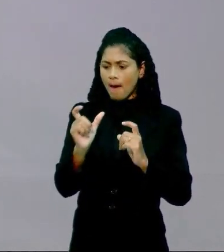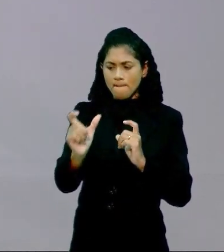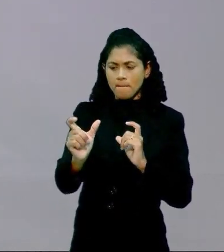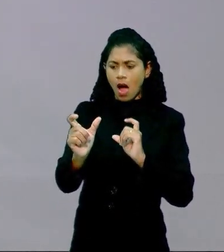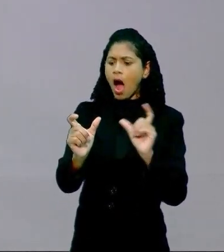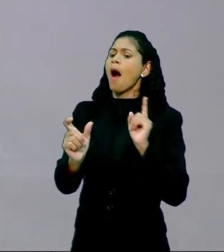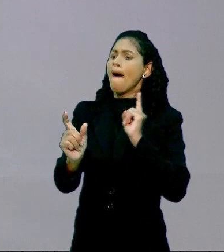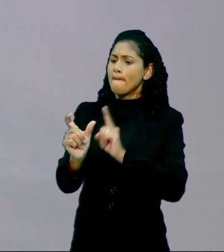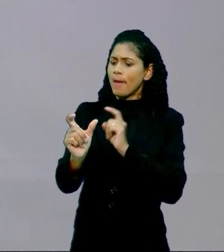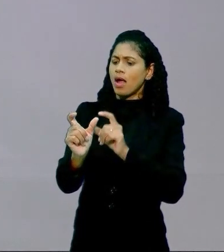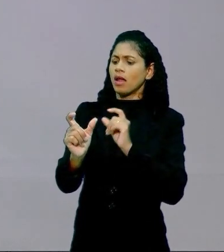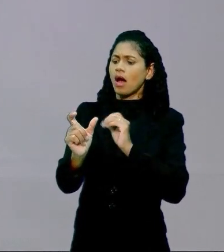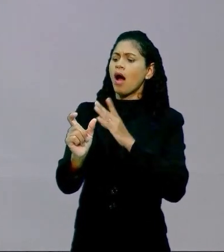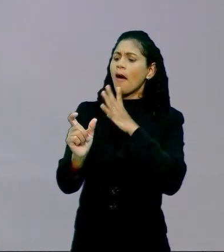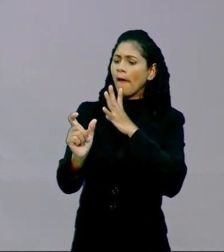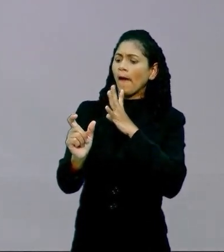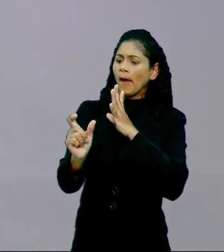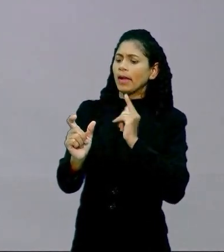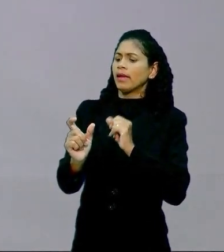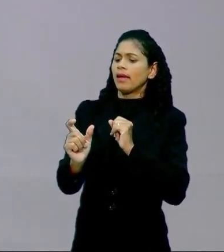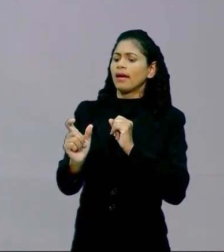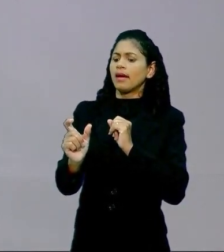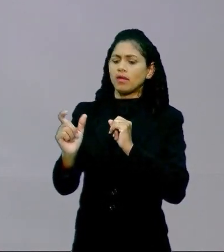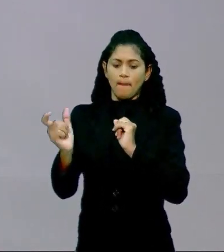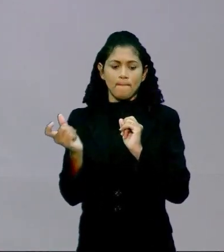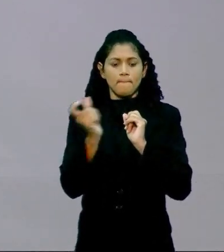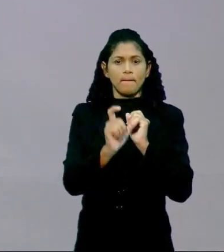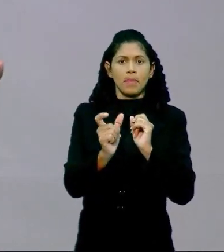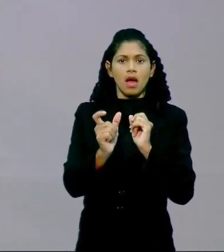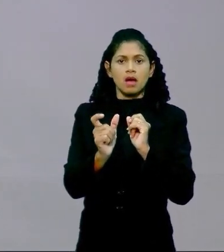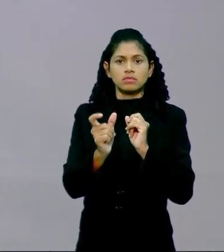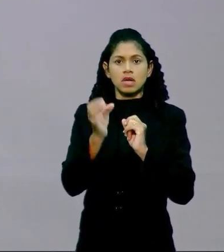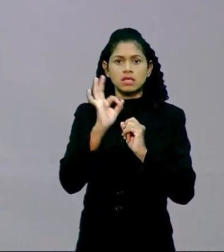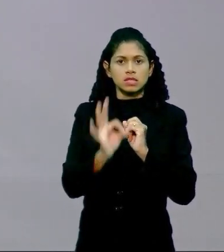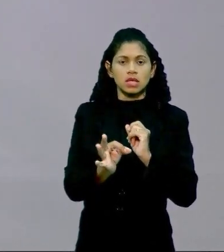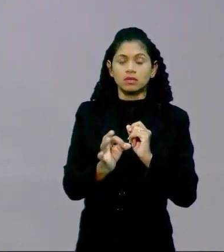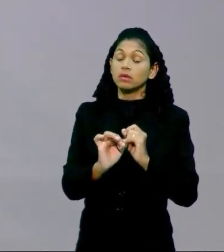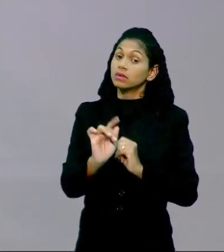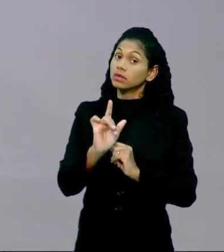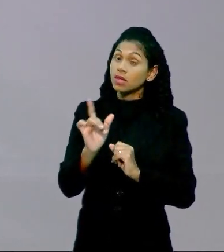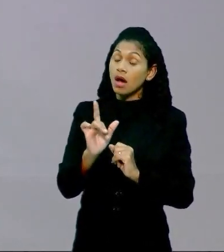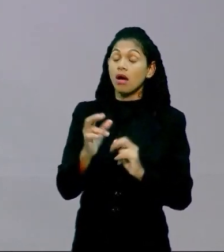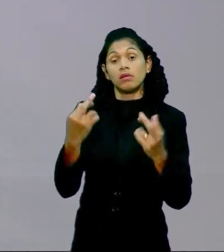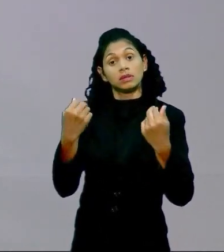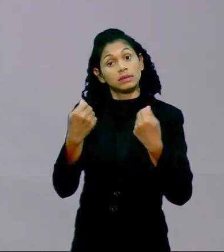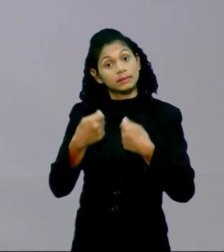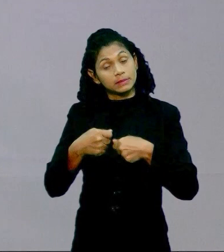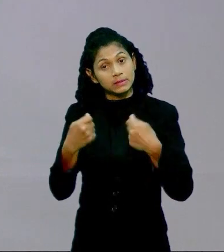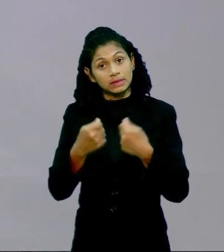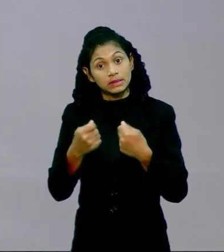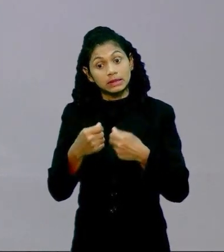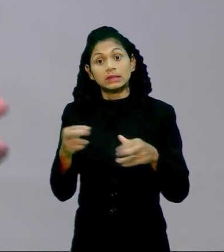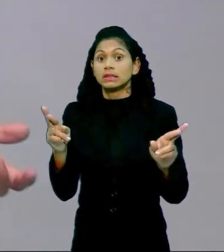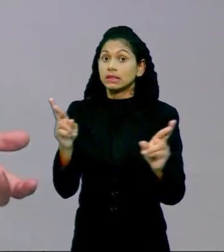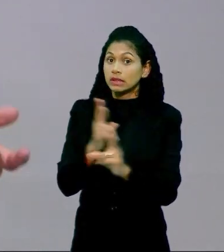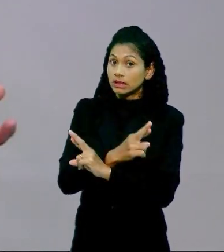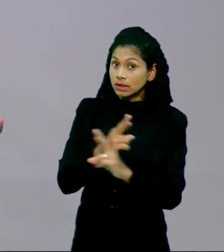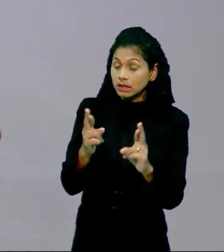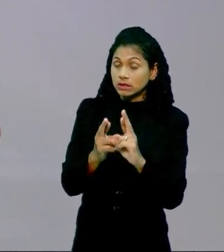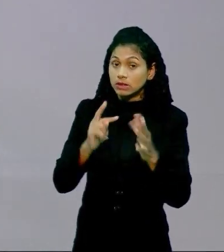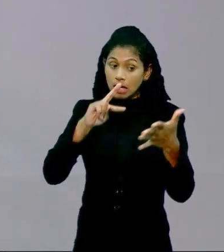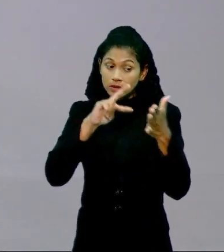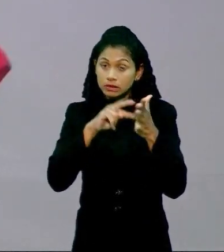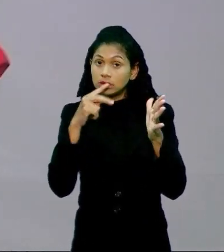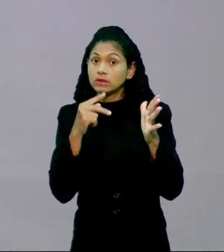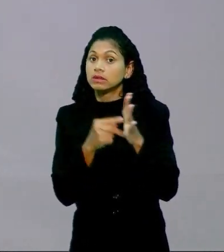ali. Mas não é uma relação qualquer, não é uma relação vocabular, né? É uma relação semântica, de